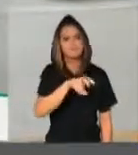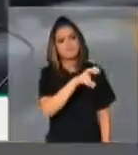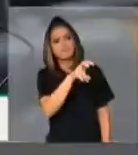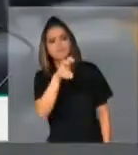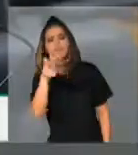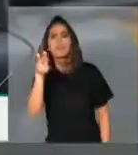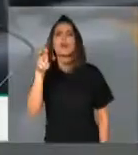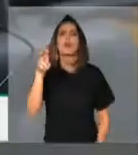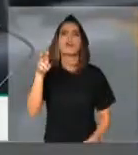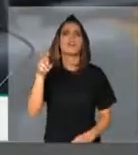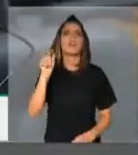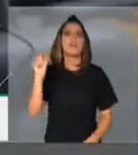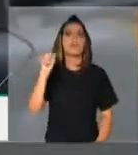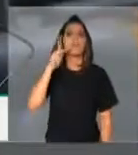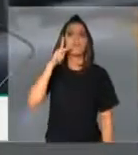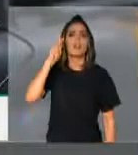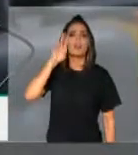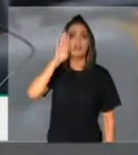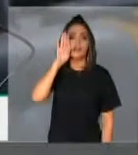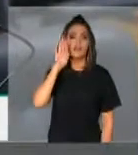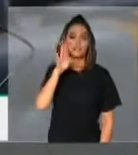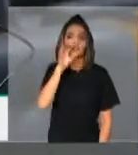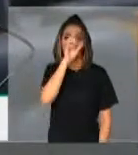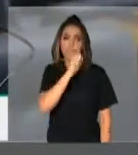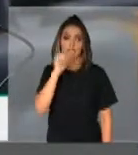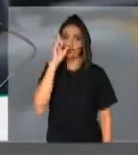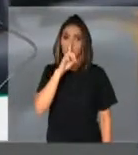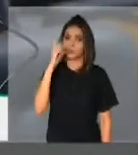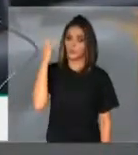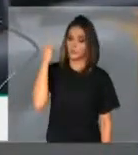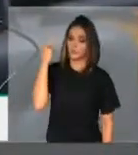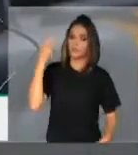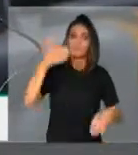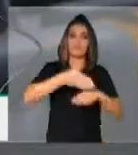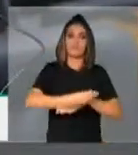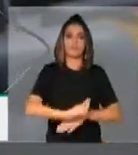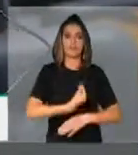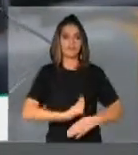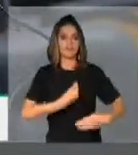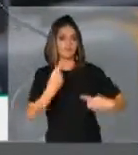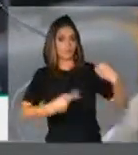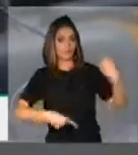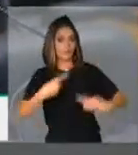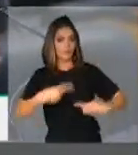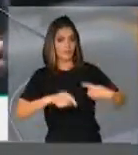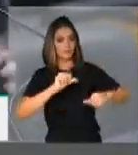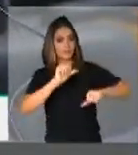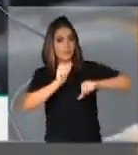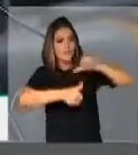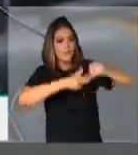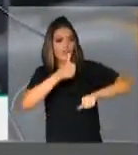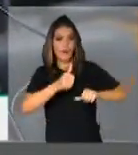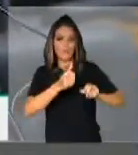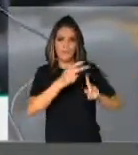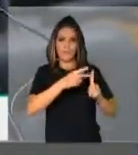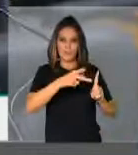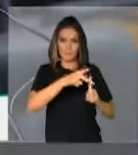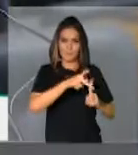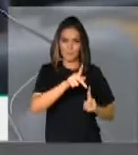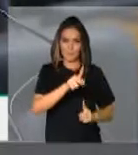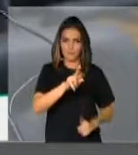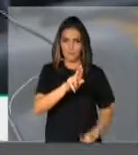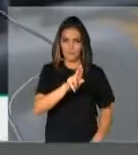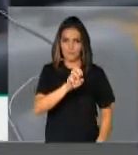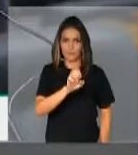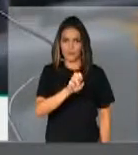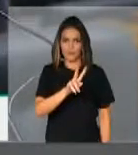semana e participei de vários debates sobre a reforma da Previdência. Mas o que me chamou a